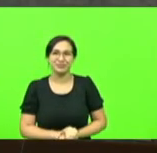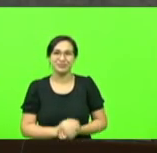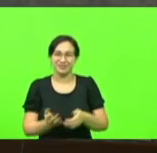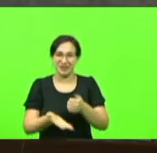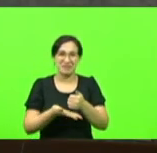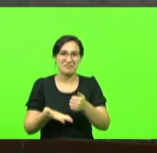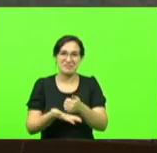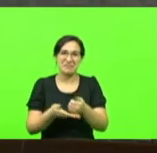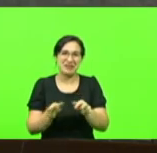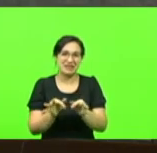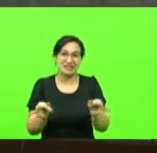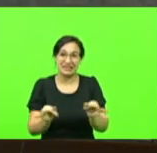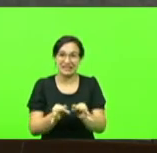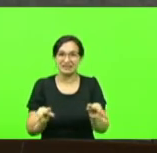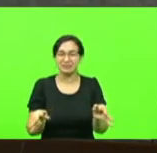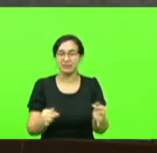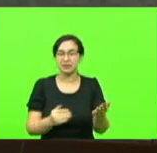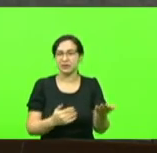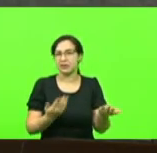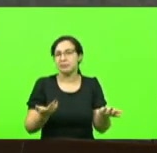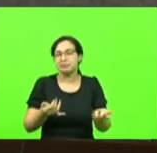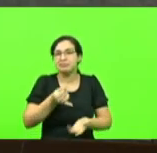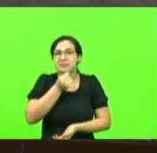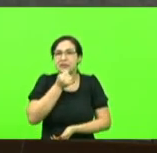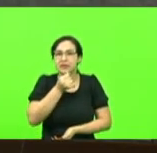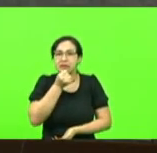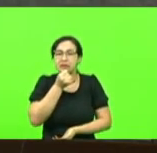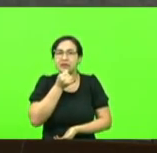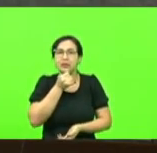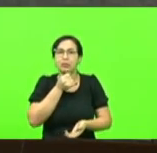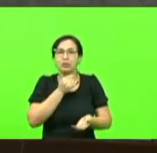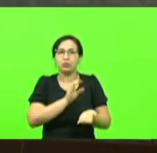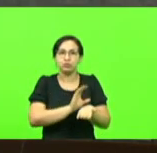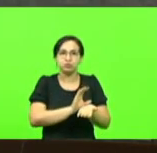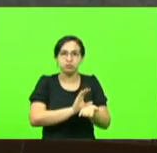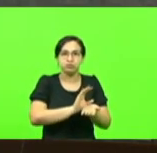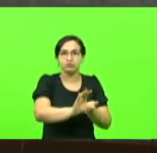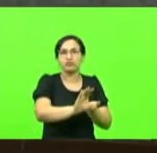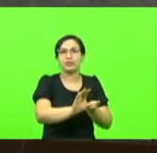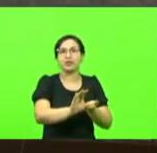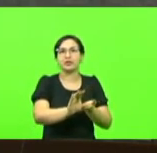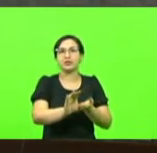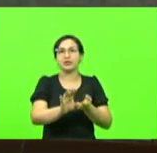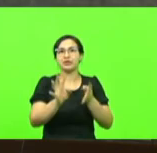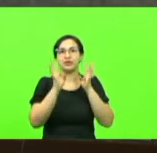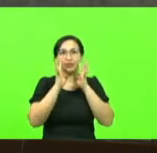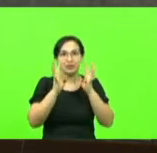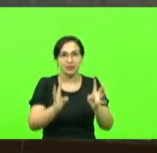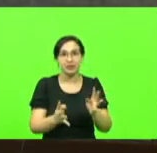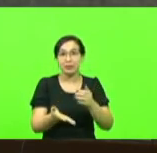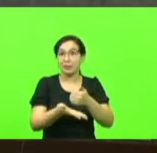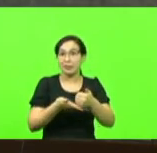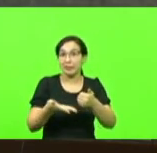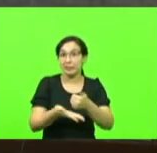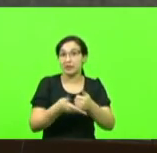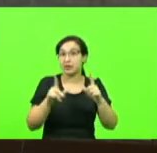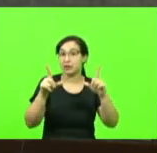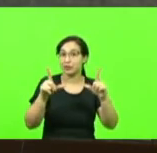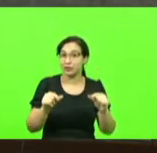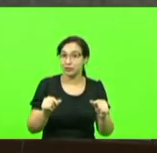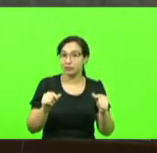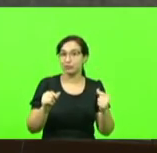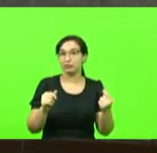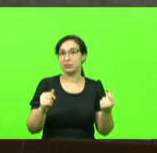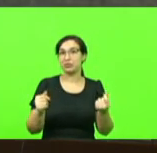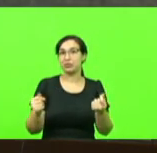básica. A partir do momento que eu investi nessa atenção básica, nós diminuímos a demanda, né? É